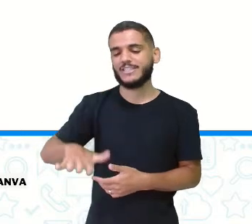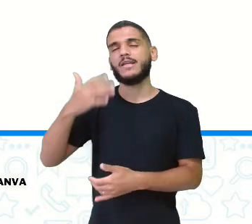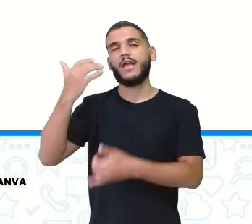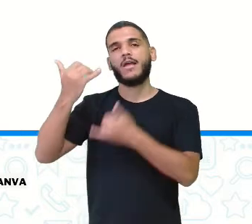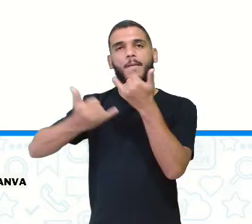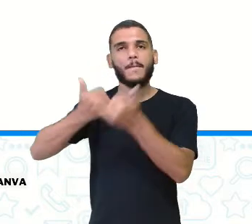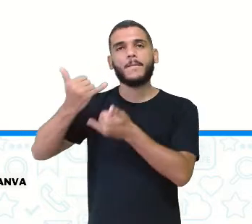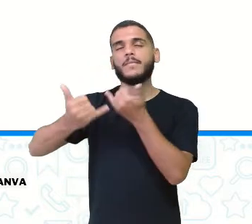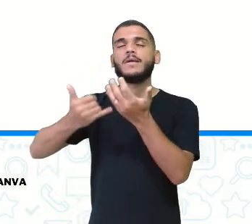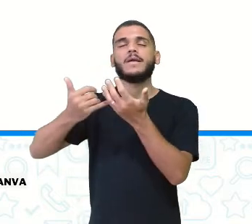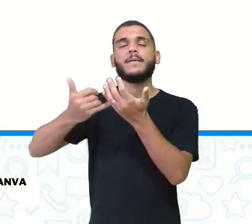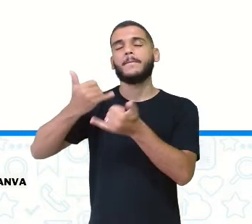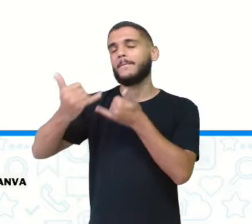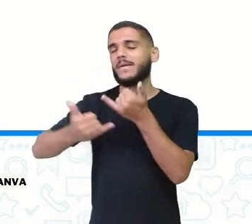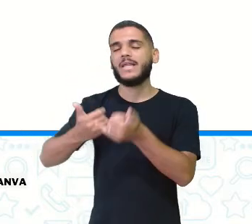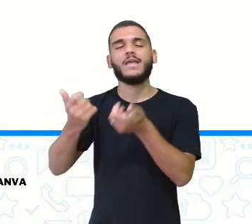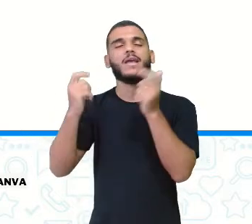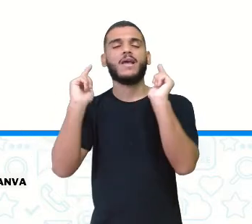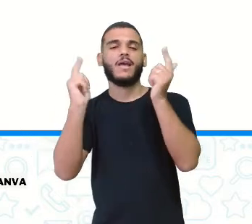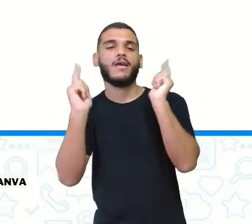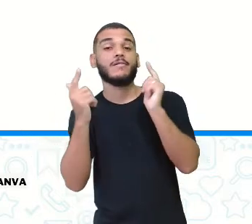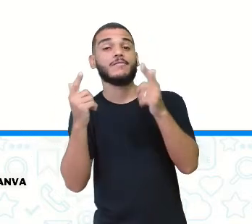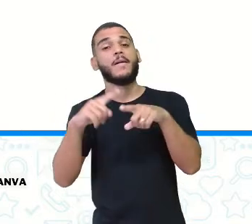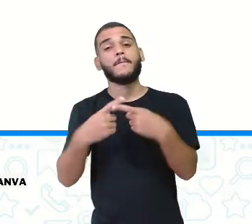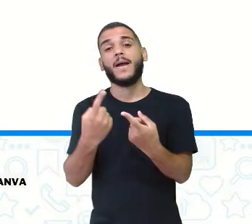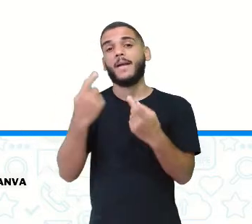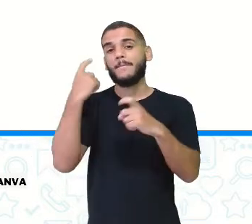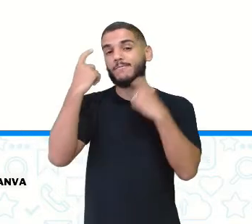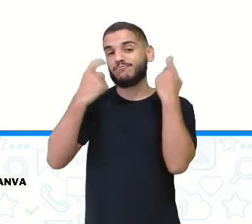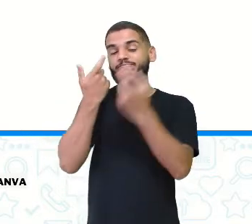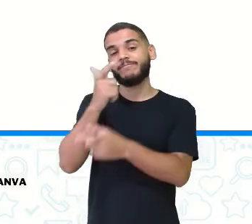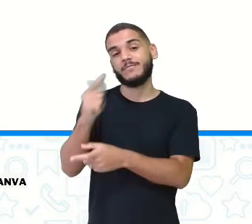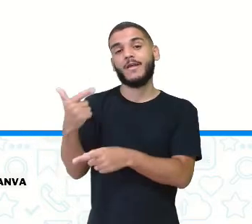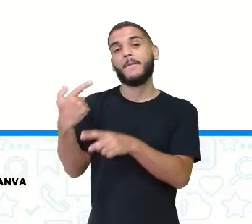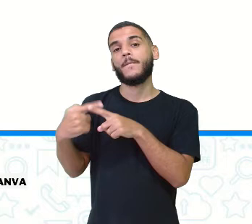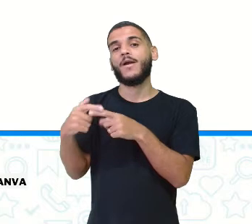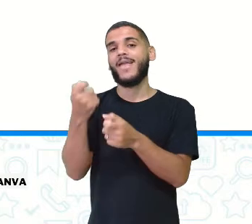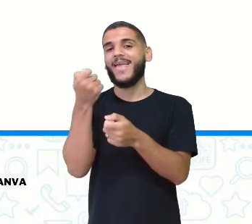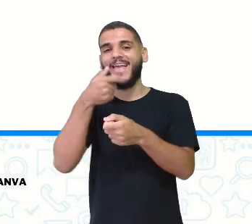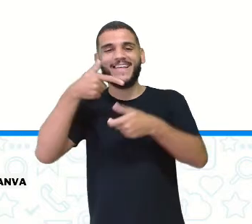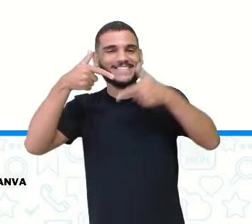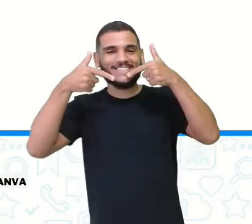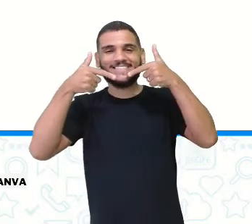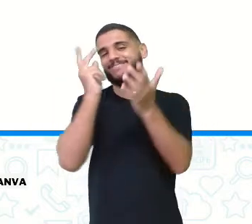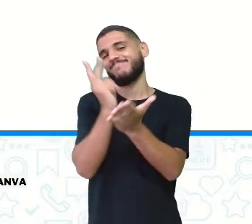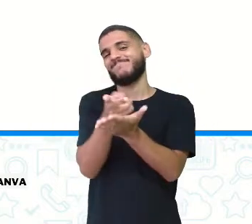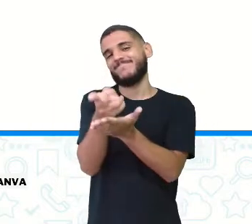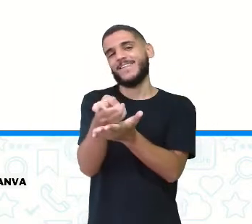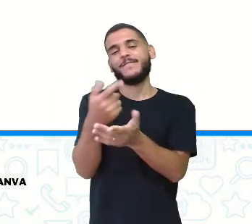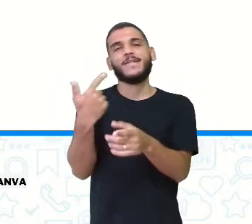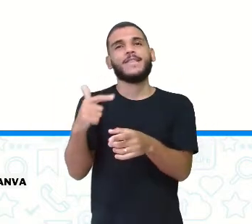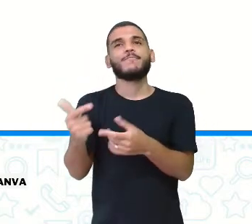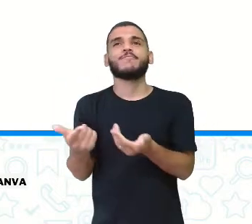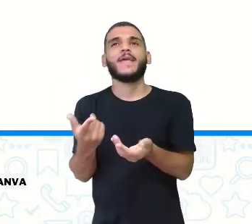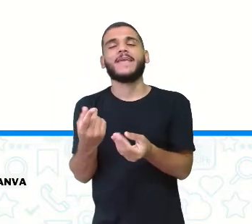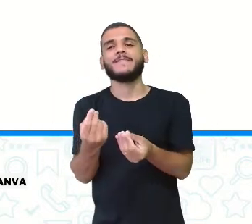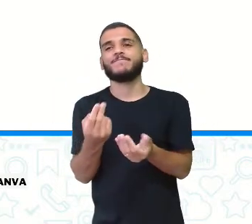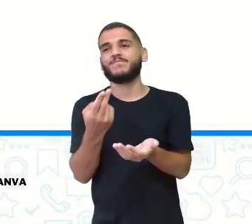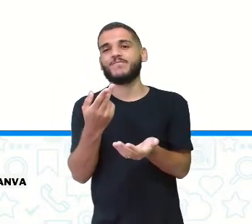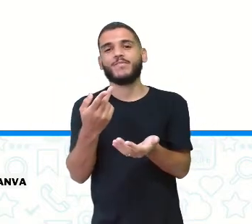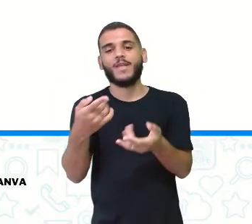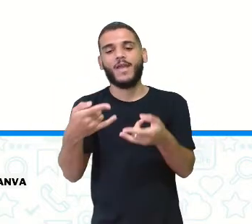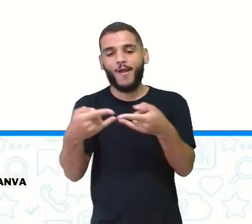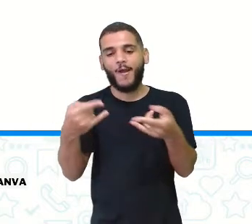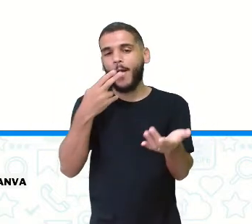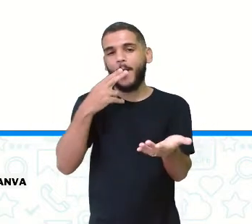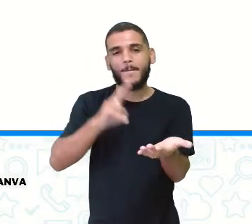problemas da vida, não é? Então, por isso que as crianças vivem rindo, riem bastante. As crianças não têm conta para pagar, não têm aluguel